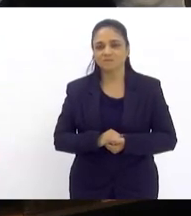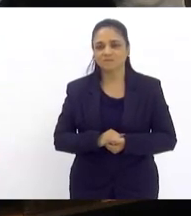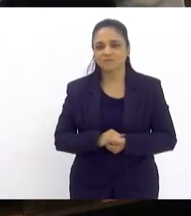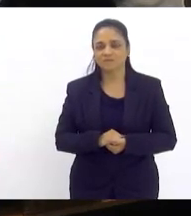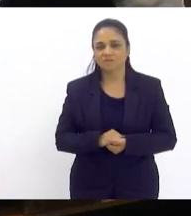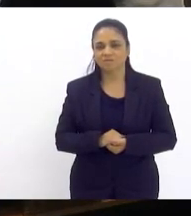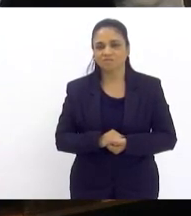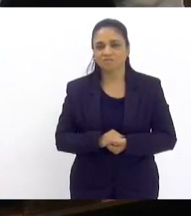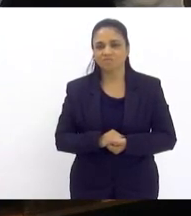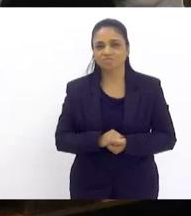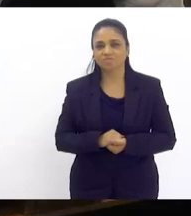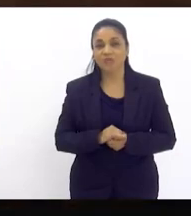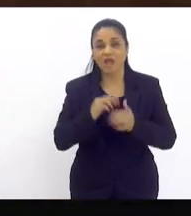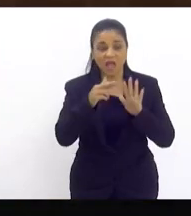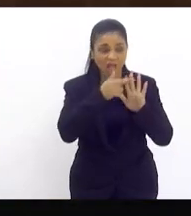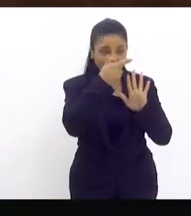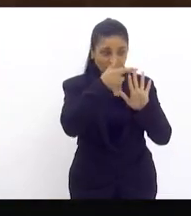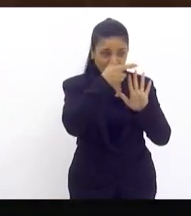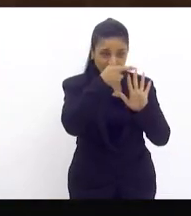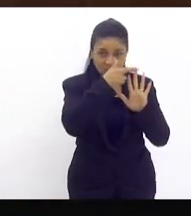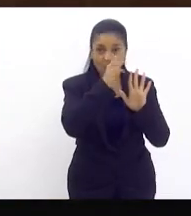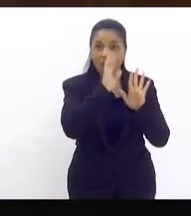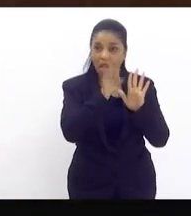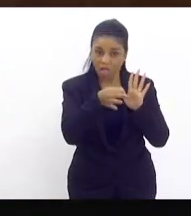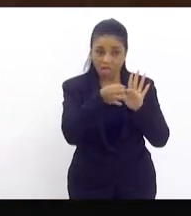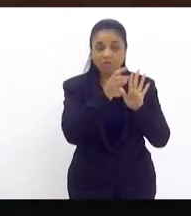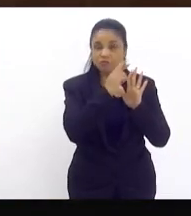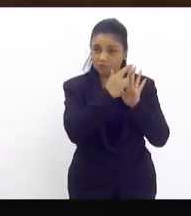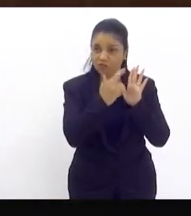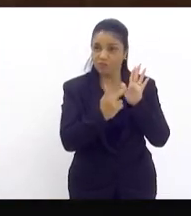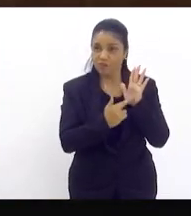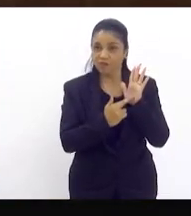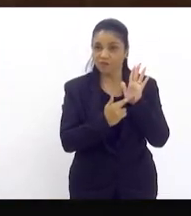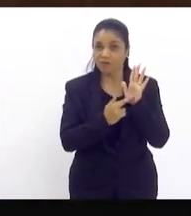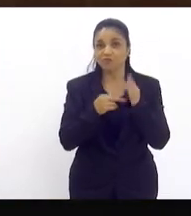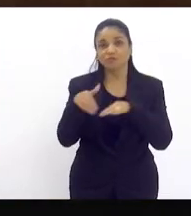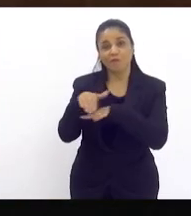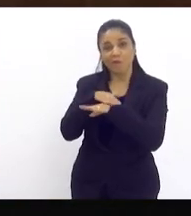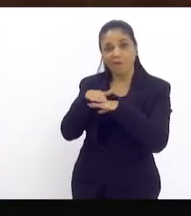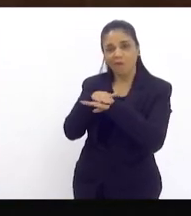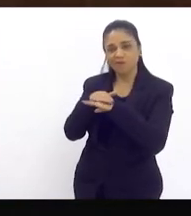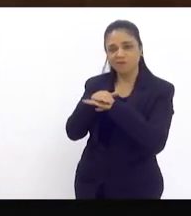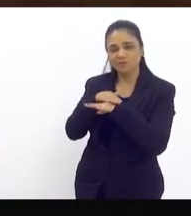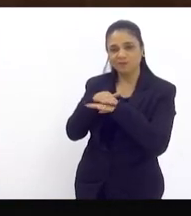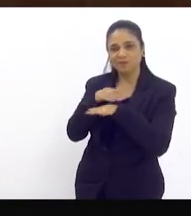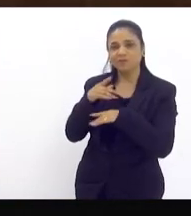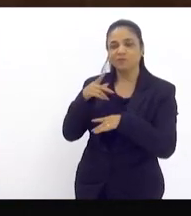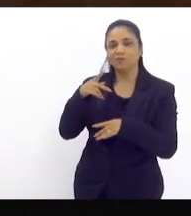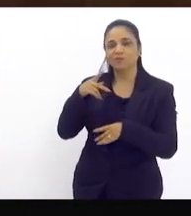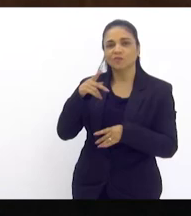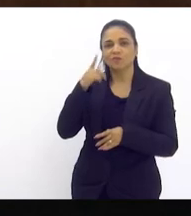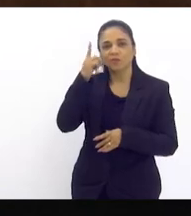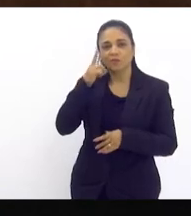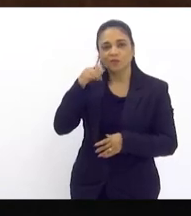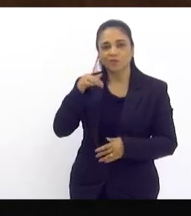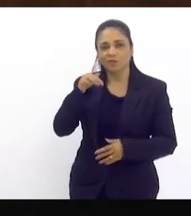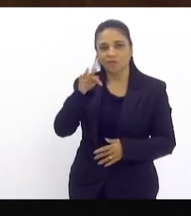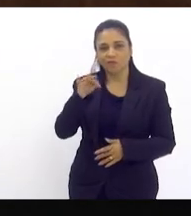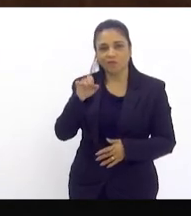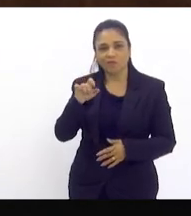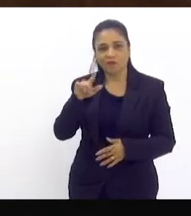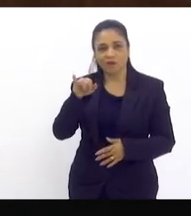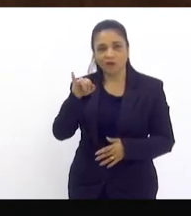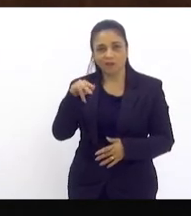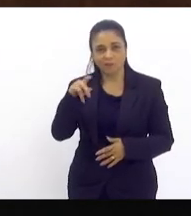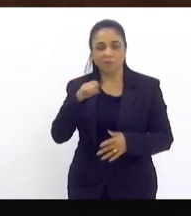então a resolução é o Regimento é uma Norma extravagante mas que faz parte do